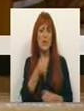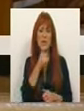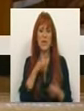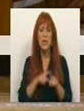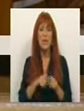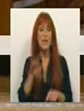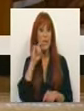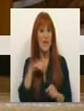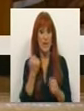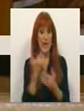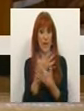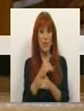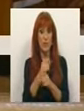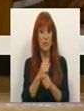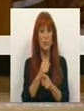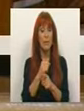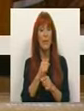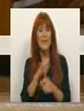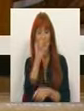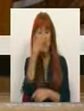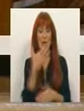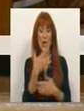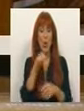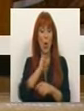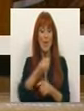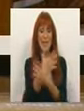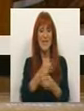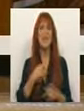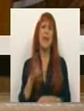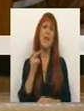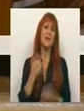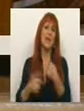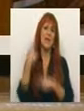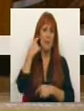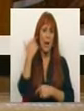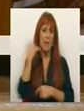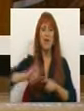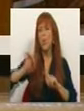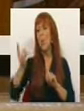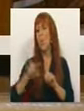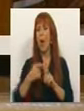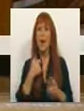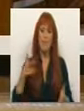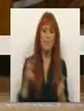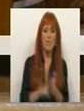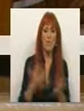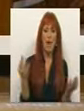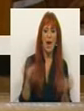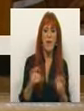da Floresta contra Incêndios, há mais de uma década que anualmente vem sendo